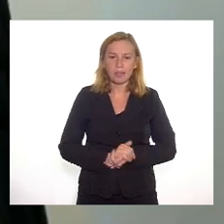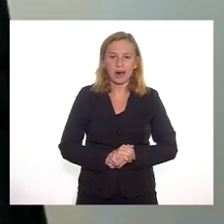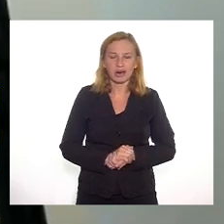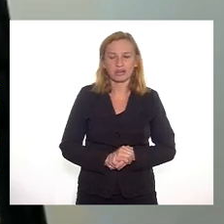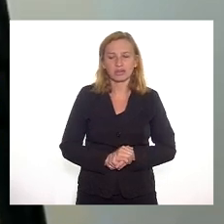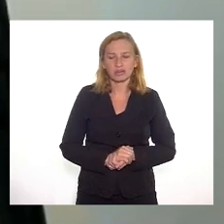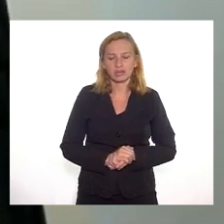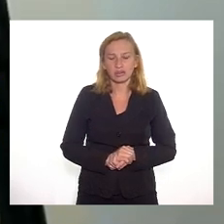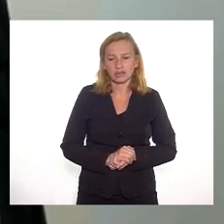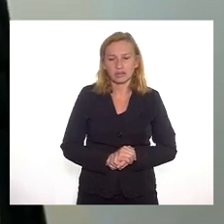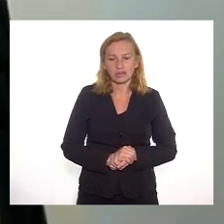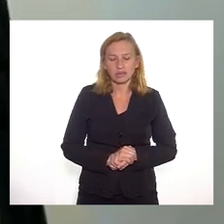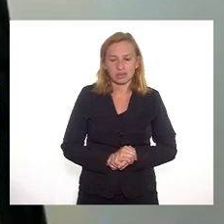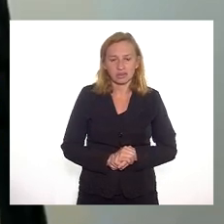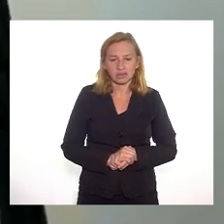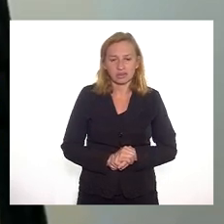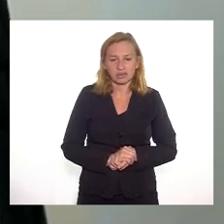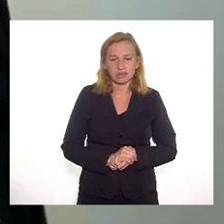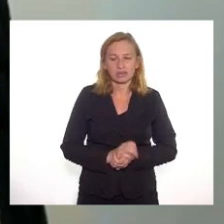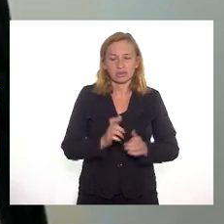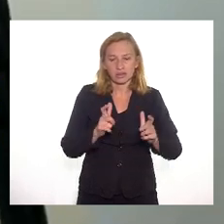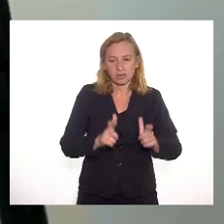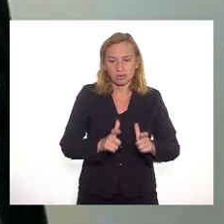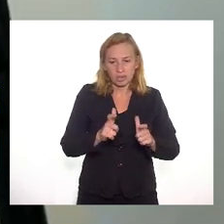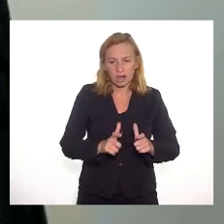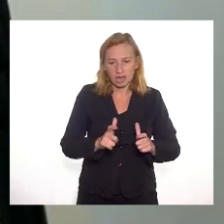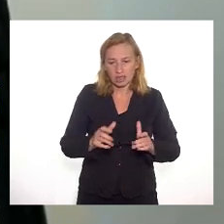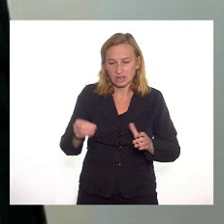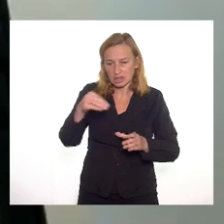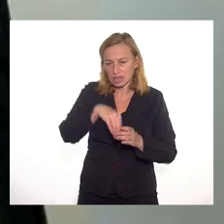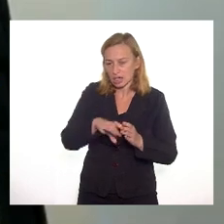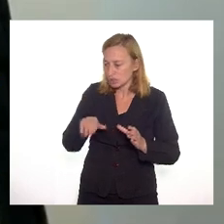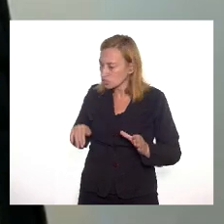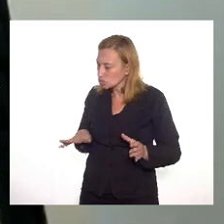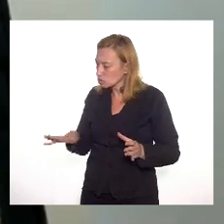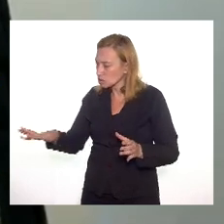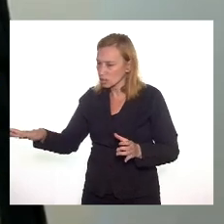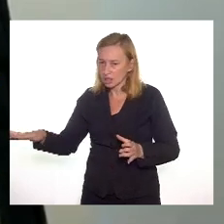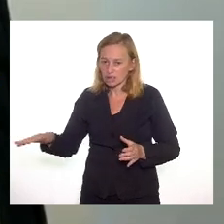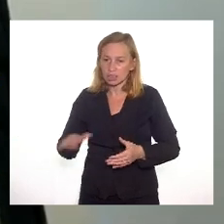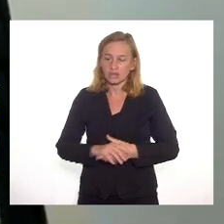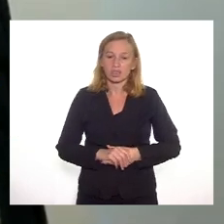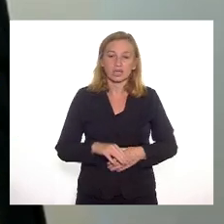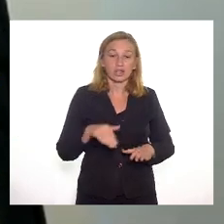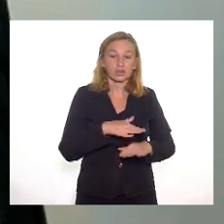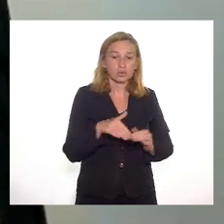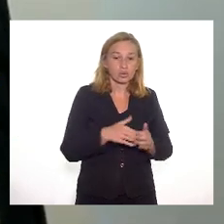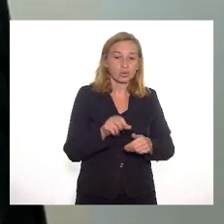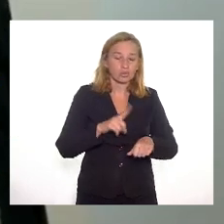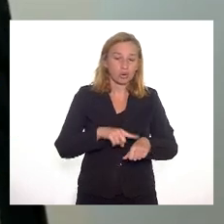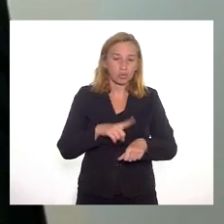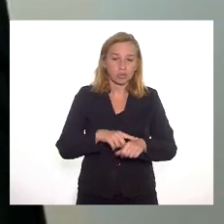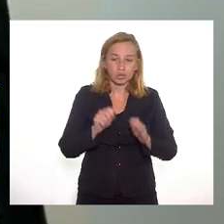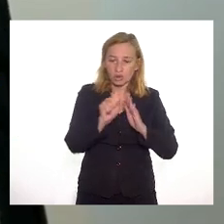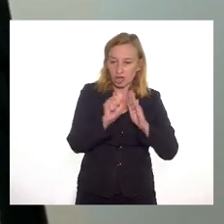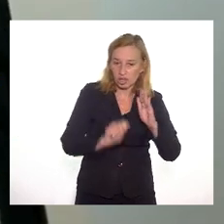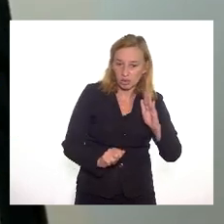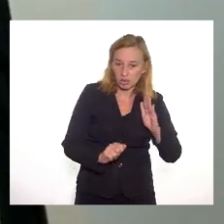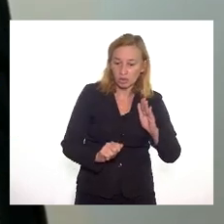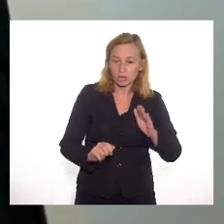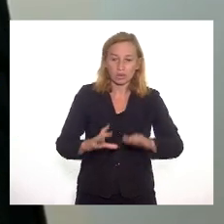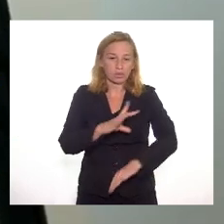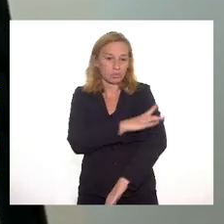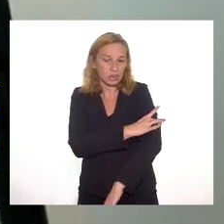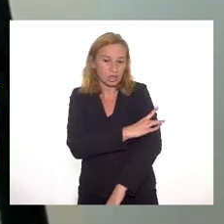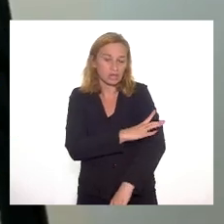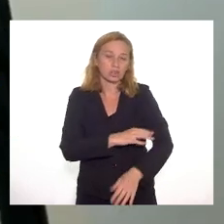religiosos que são localizados dentro das comunidades, a todo tempo, seja terreiro de Umbanda, seja igreja